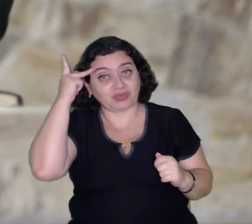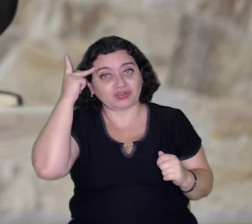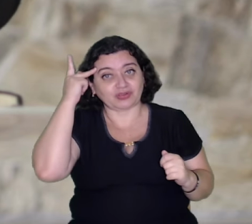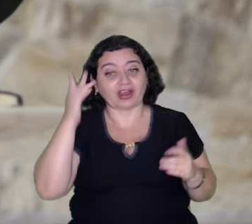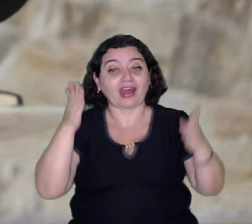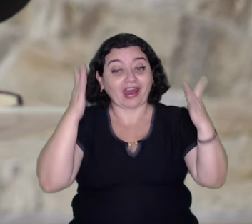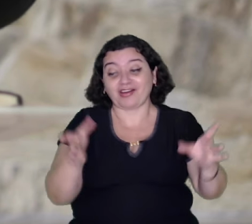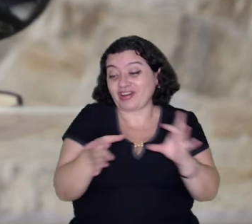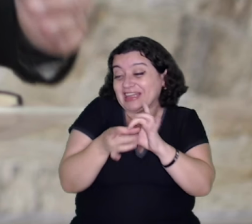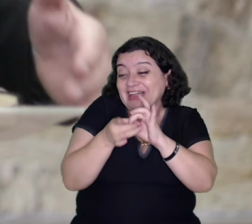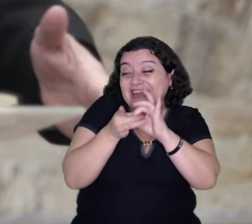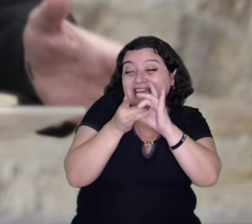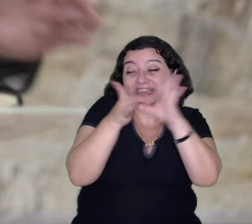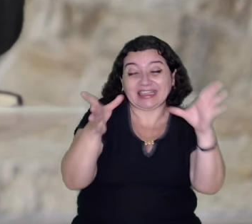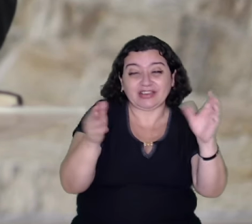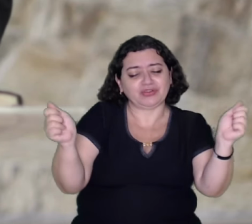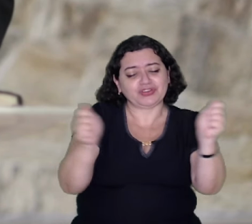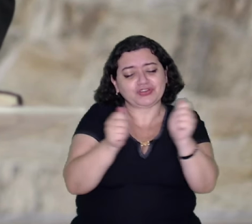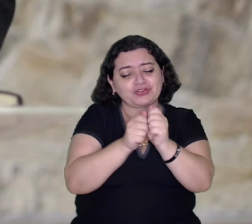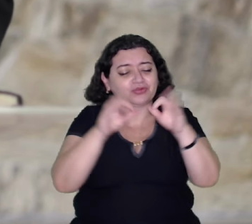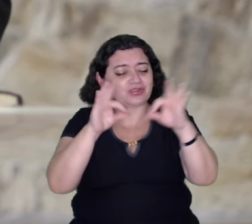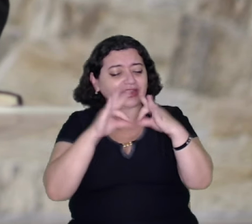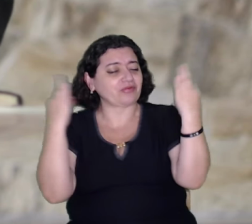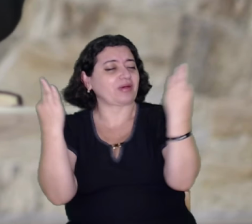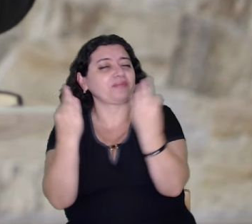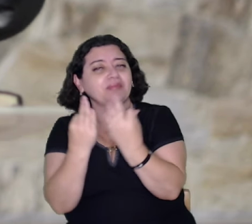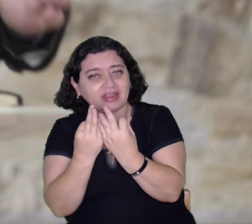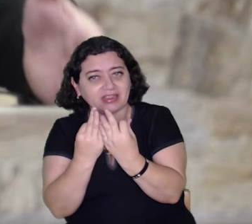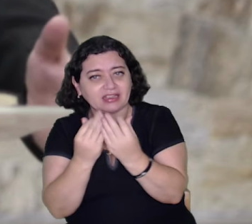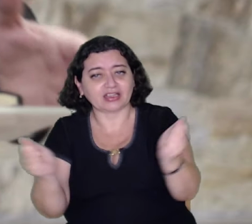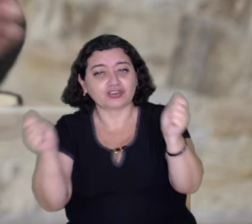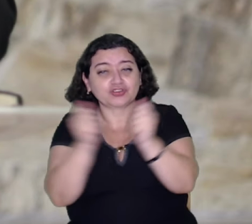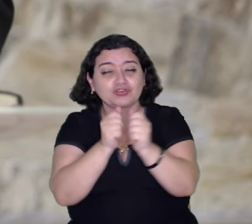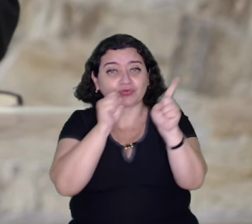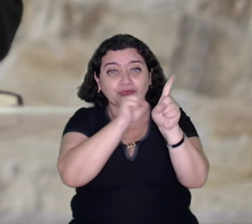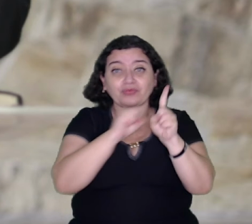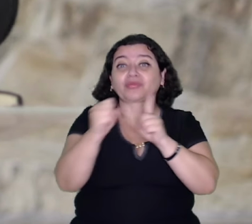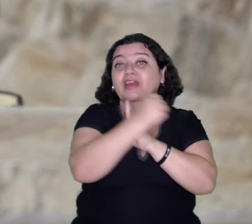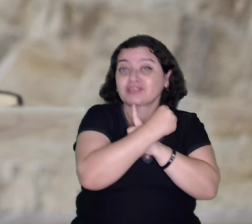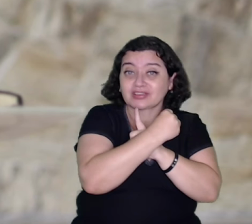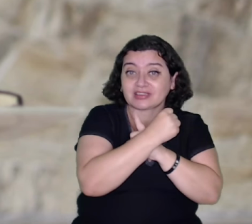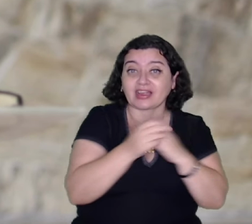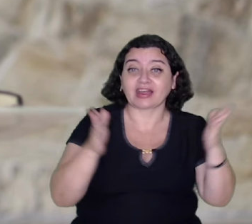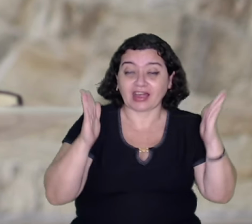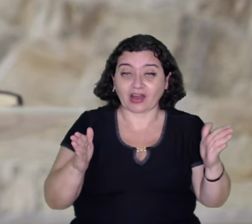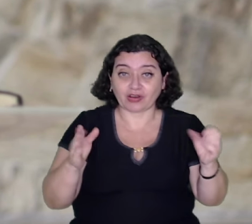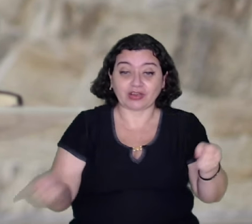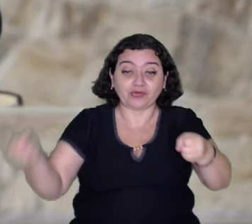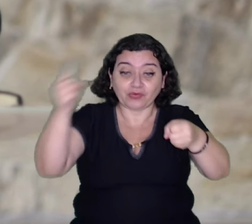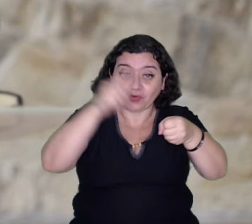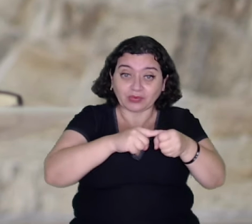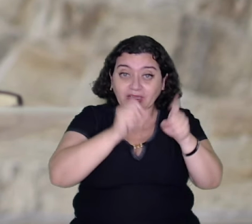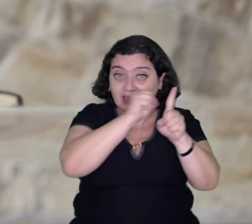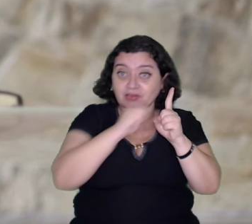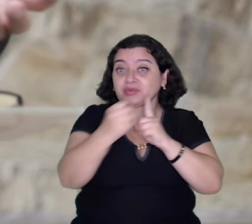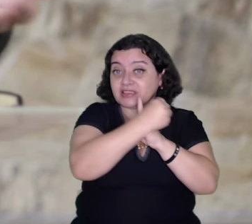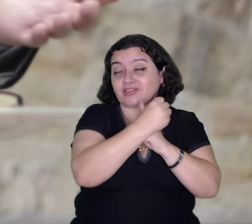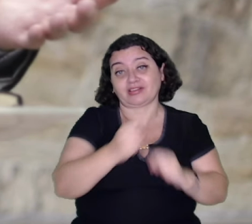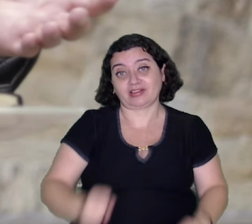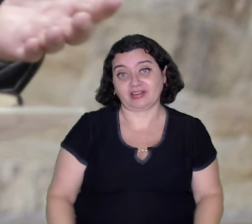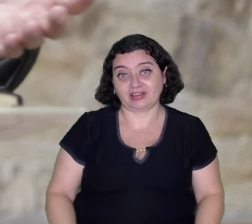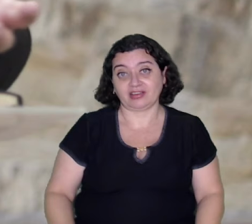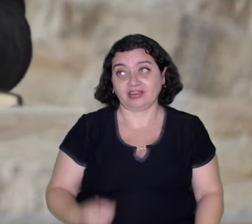Agora eles estavam no meio dos seus familiares, no meio das sociedades, eles estavam inseridos novamente. E